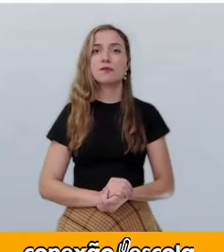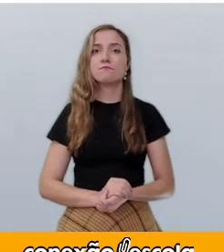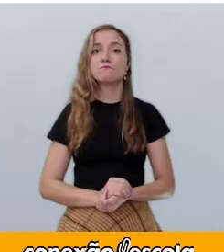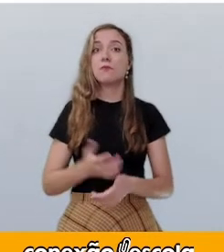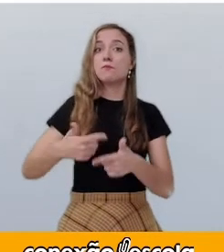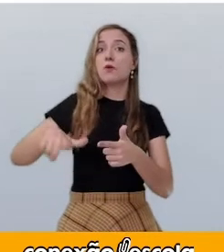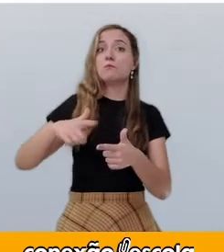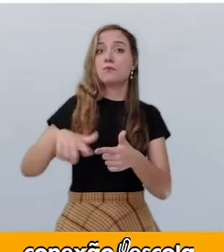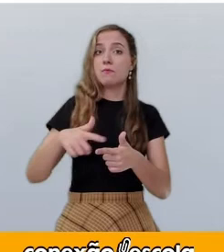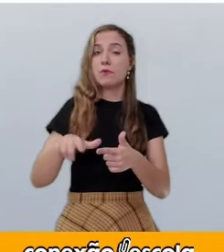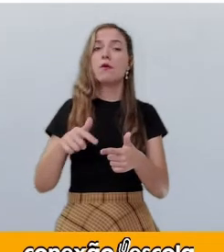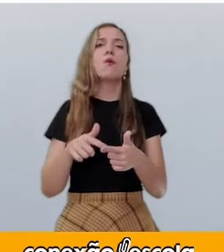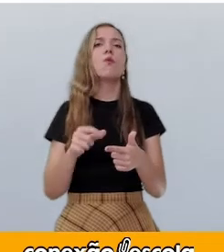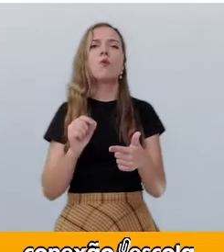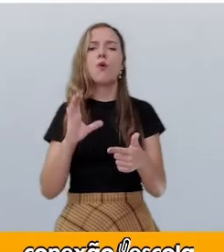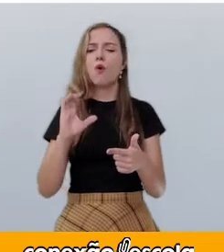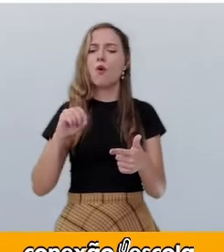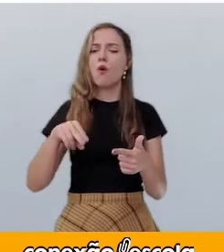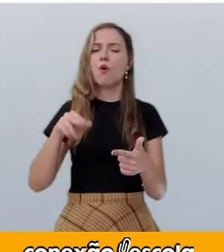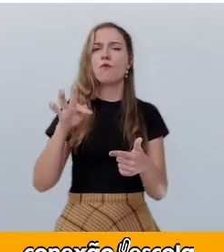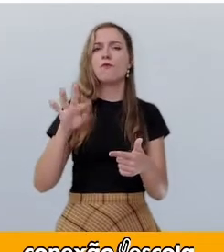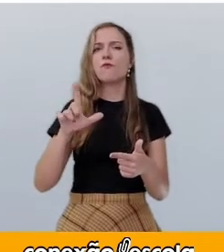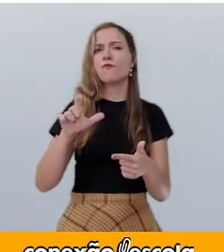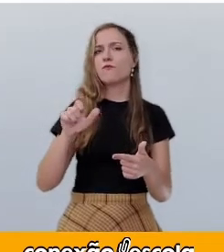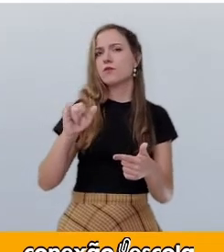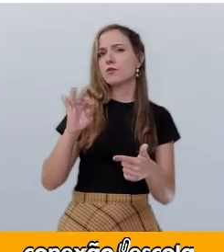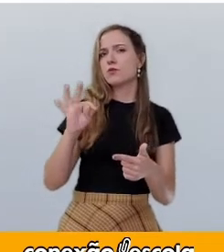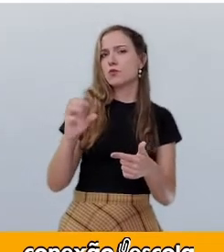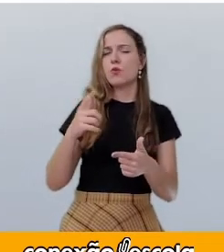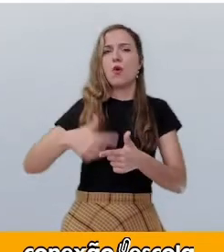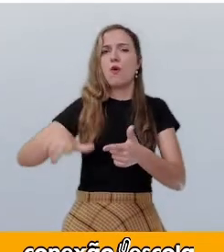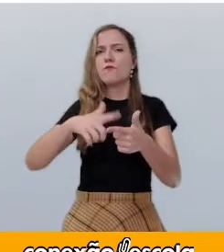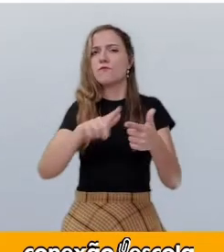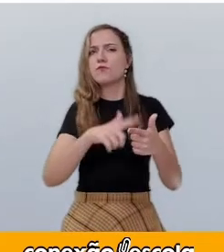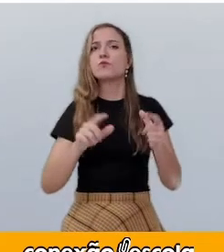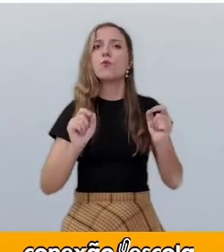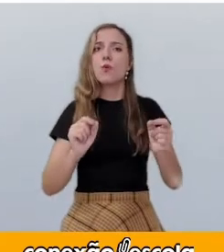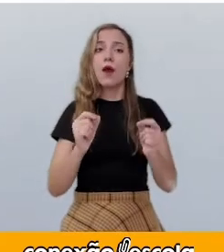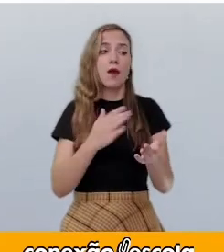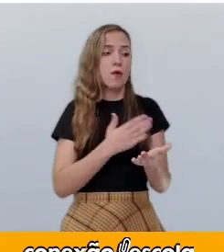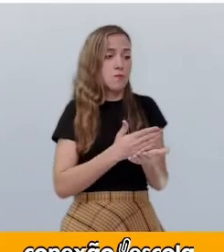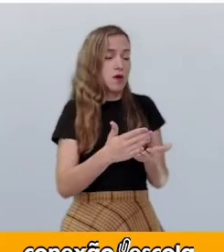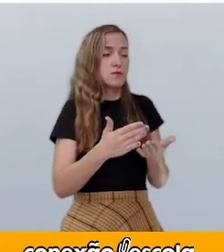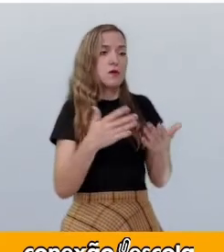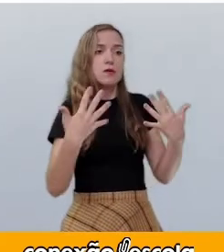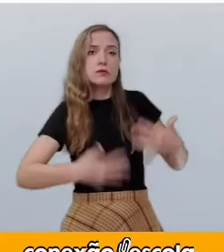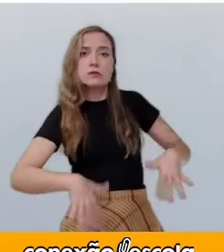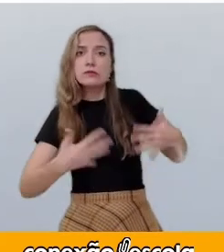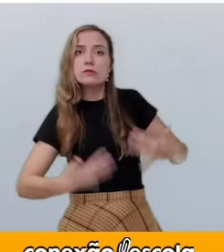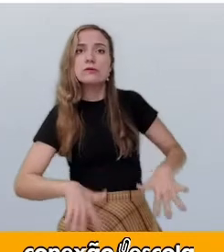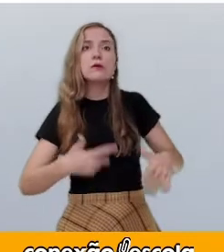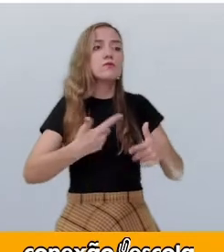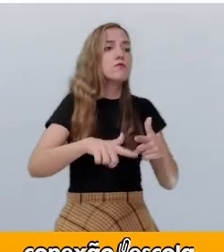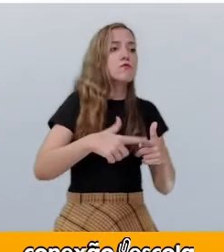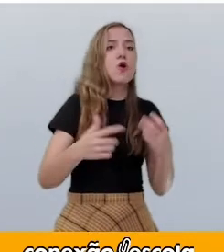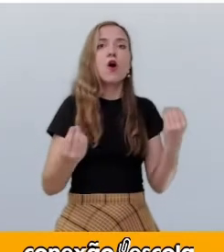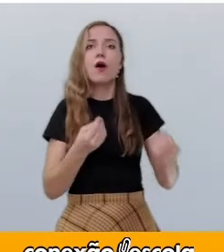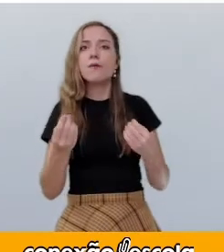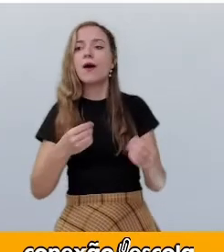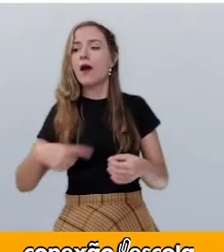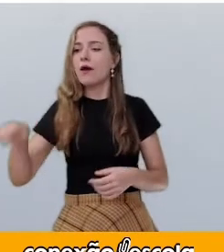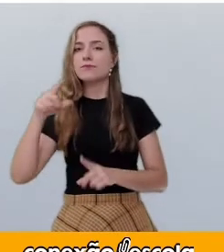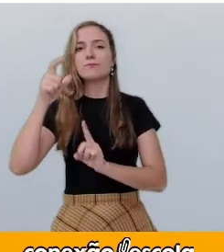situação gerada por uma das ações iniciais e faz com que os personagens busquem